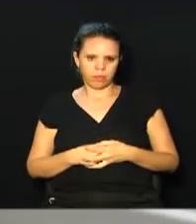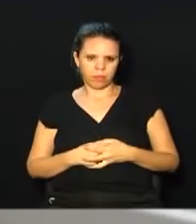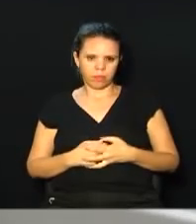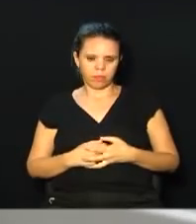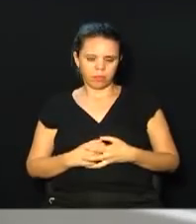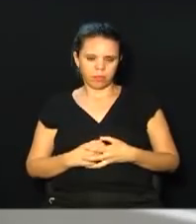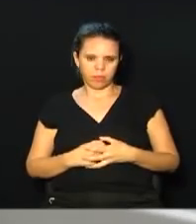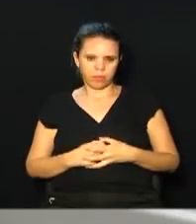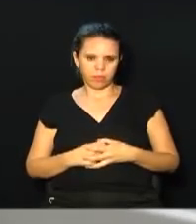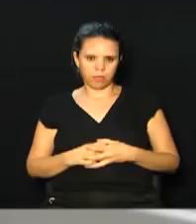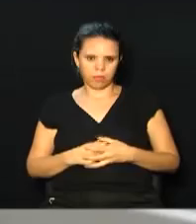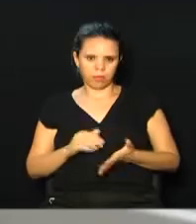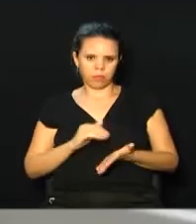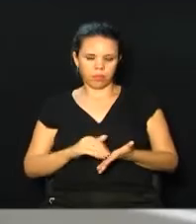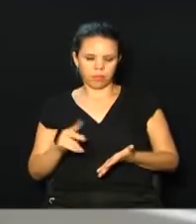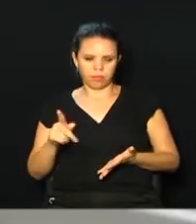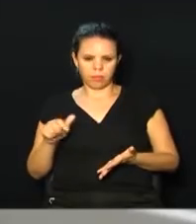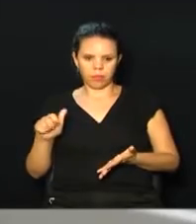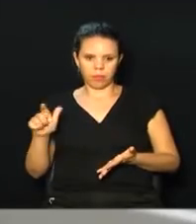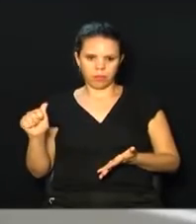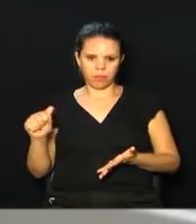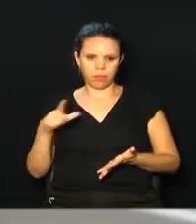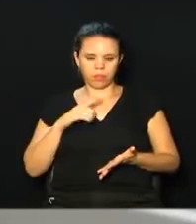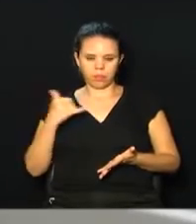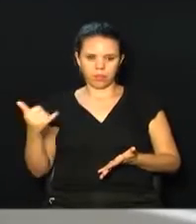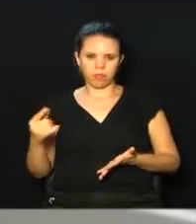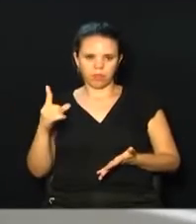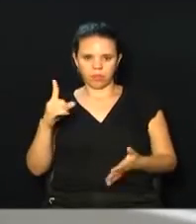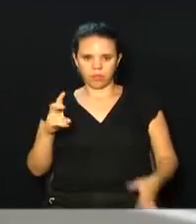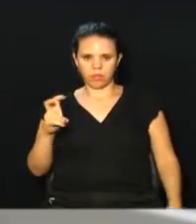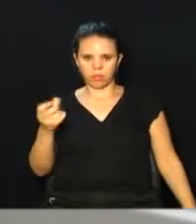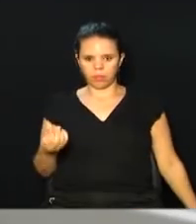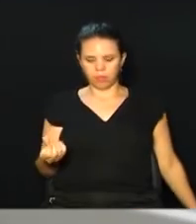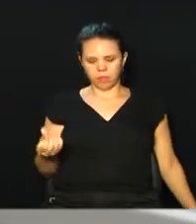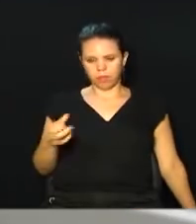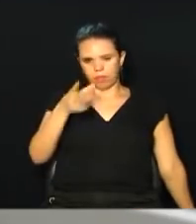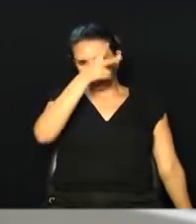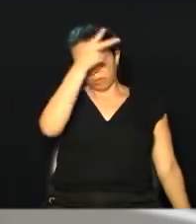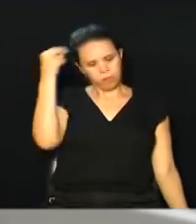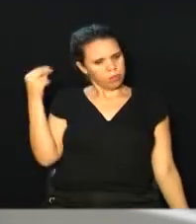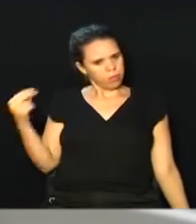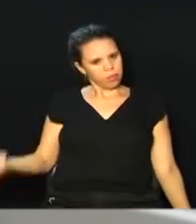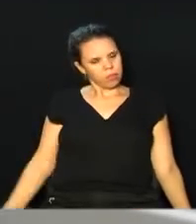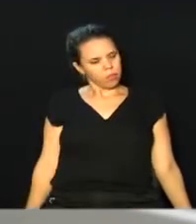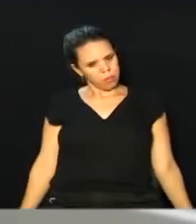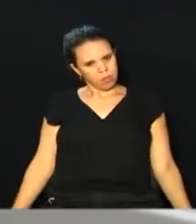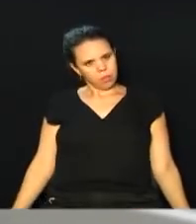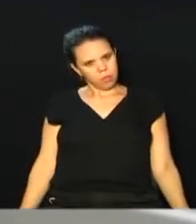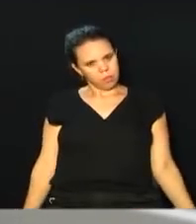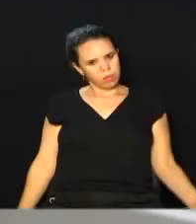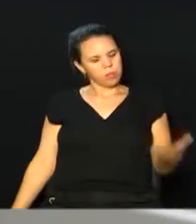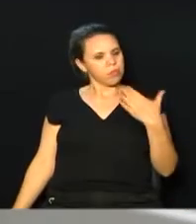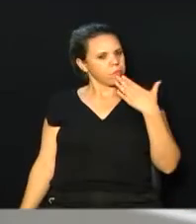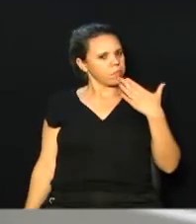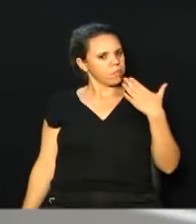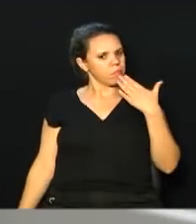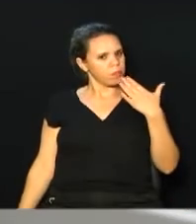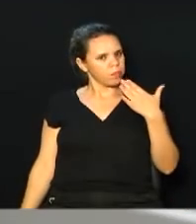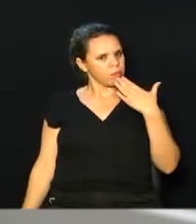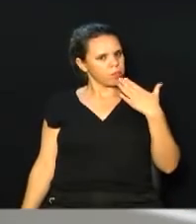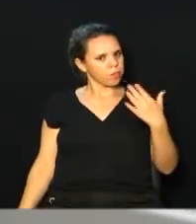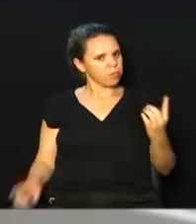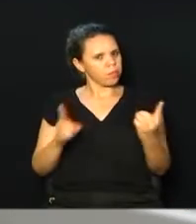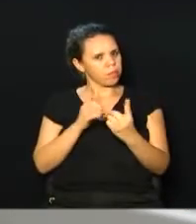como o secretário Paulela disse, nós temos o telefone 156 da Prefeitura para fazer os pedidos de algum